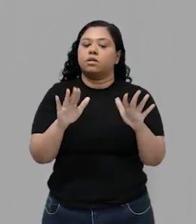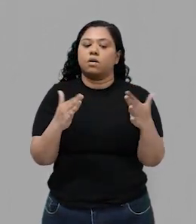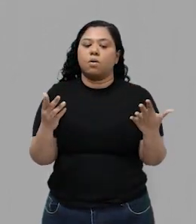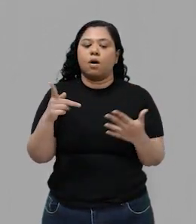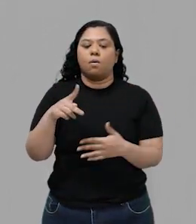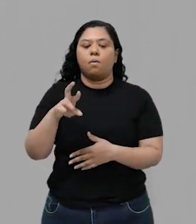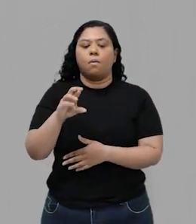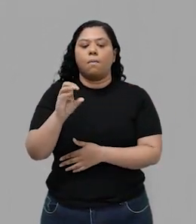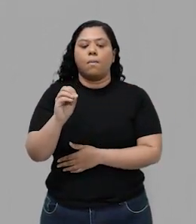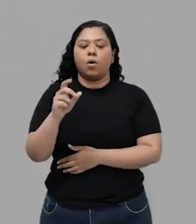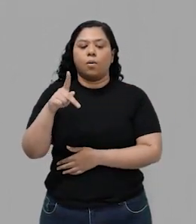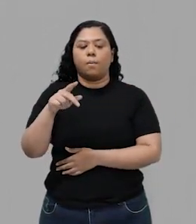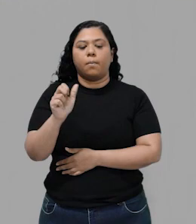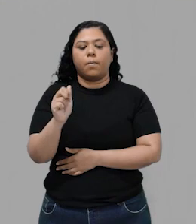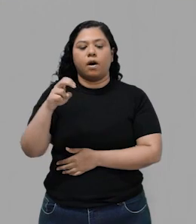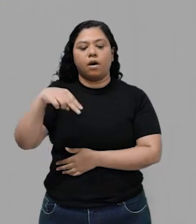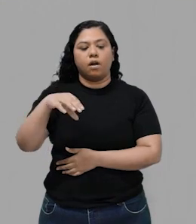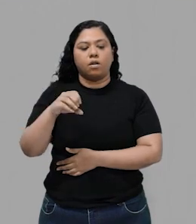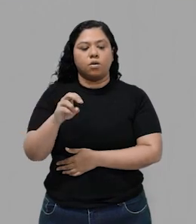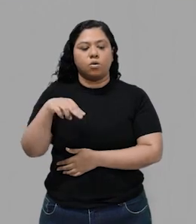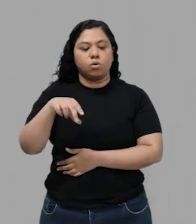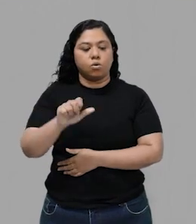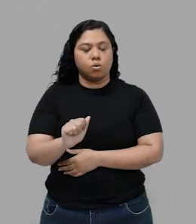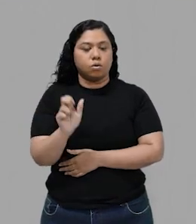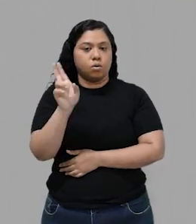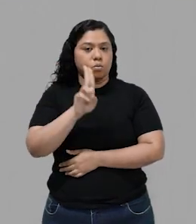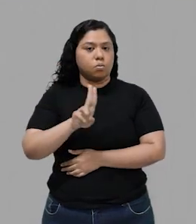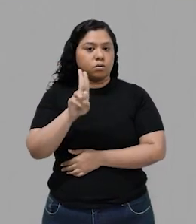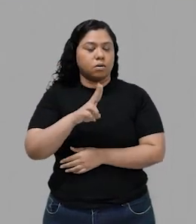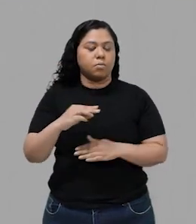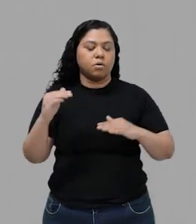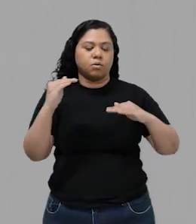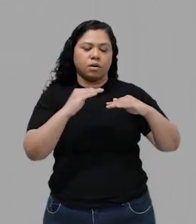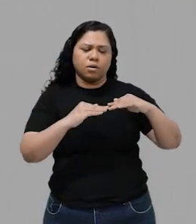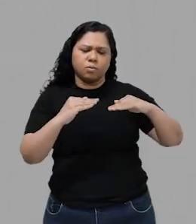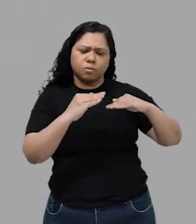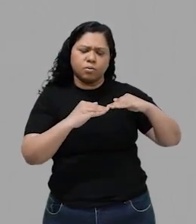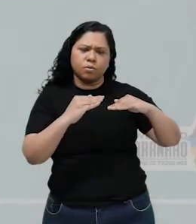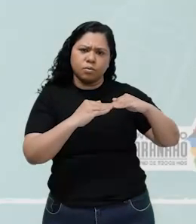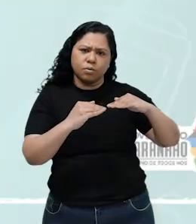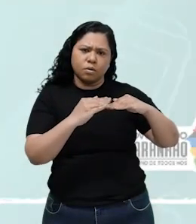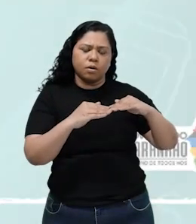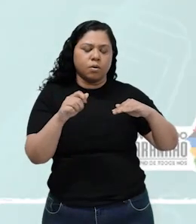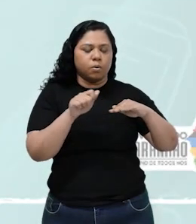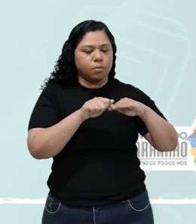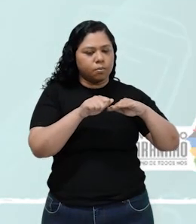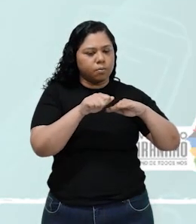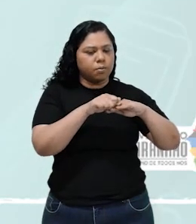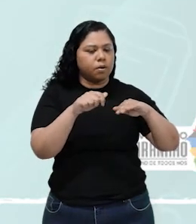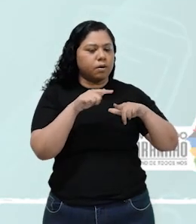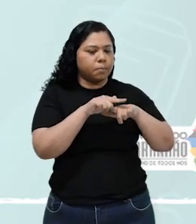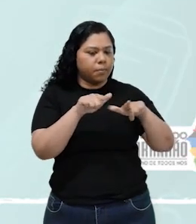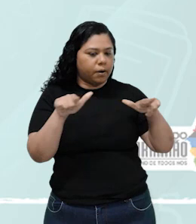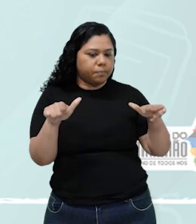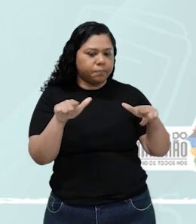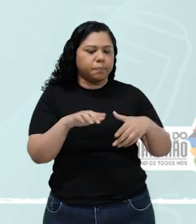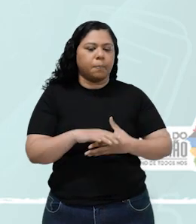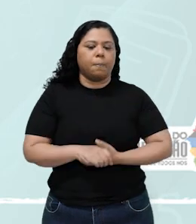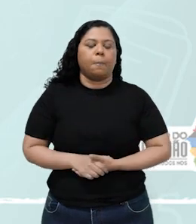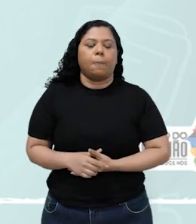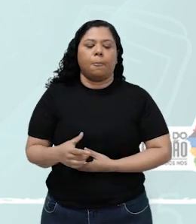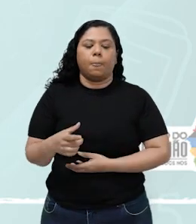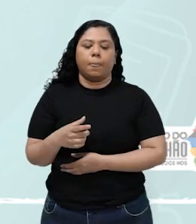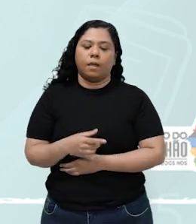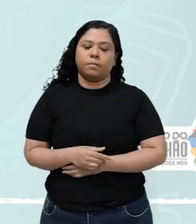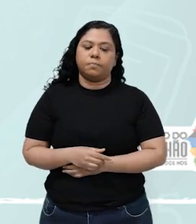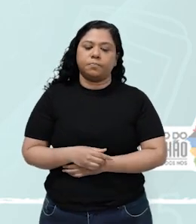E ela é utilizada basicamente como um removedor de esmalte. E nós temos uma outra acetona que eu trouxe para vocês aqui, a